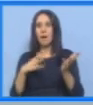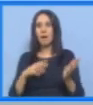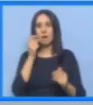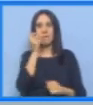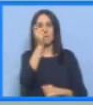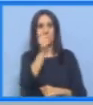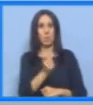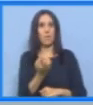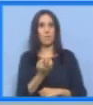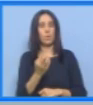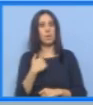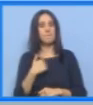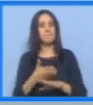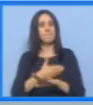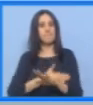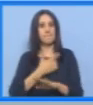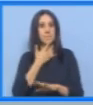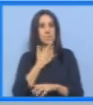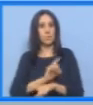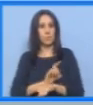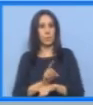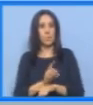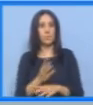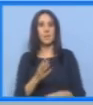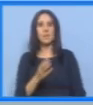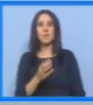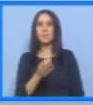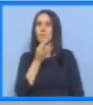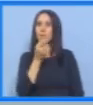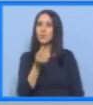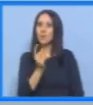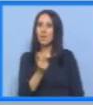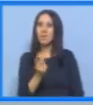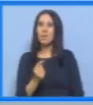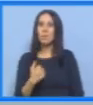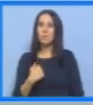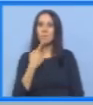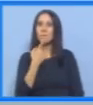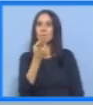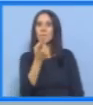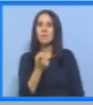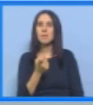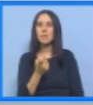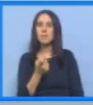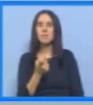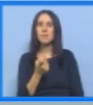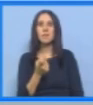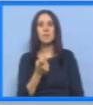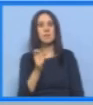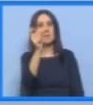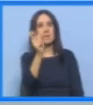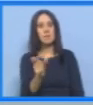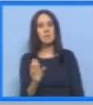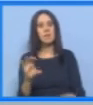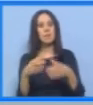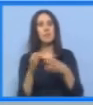quis e que ele intuiu. Fala um bocadinho, era nessa linha que eu lhe perguntava, a especificidade do vosso